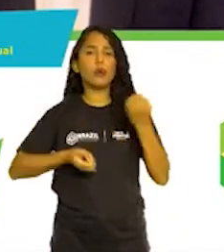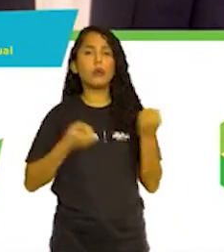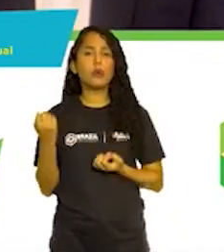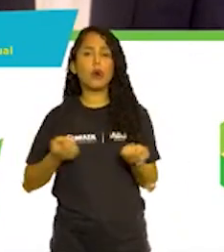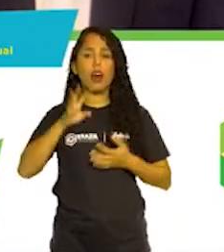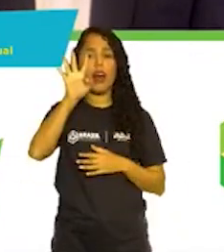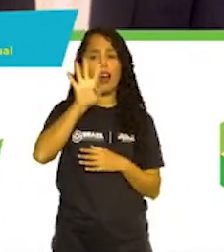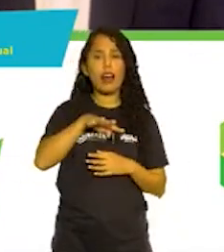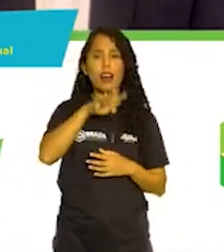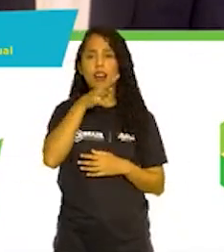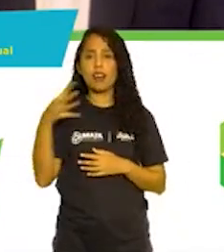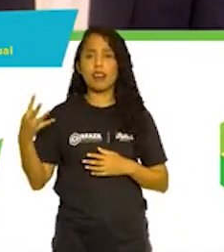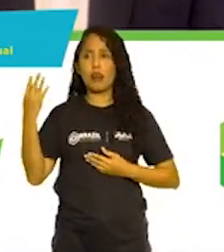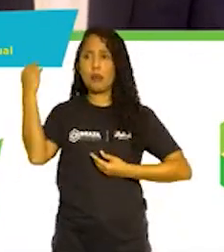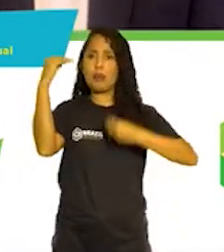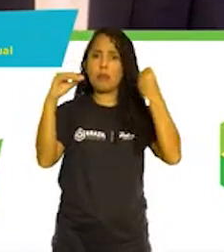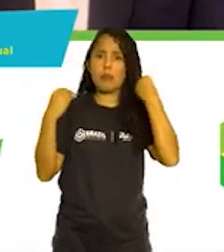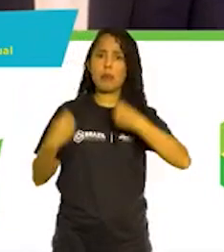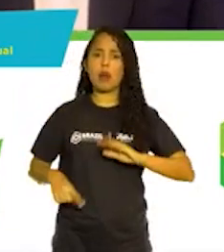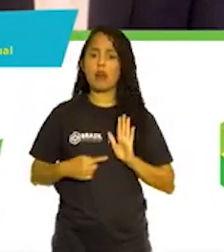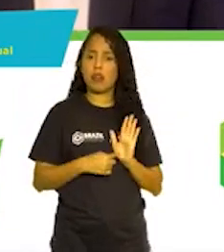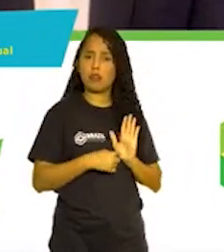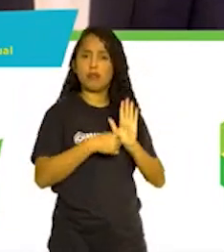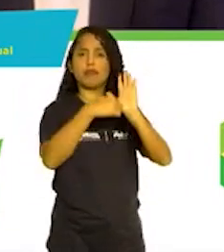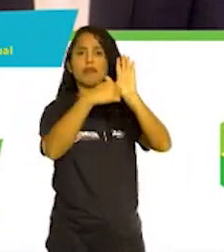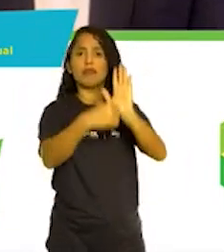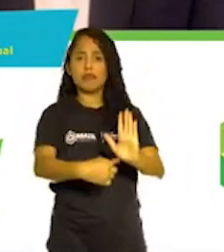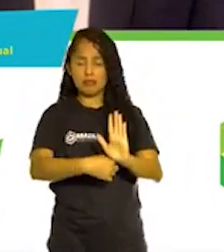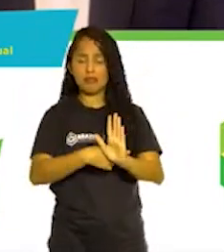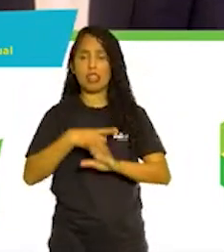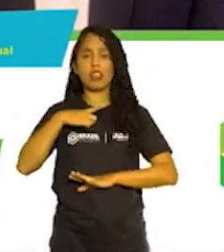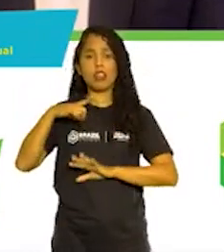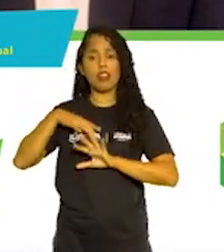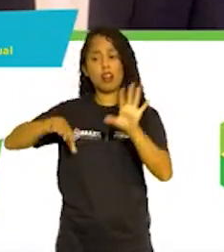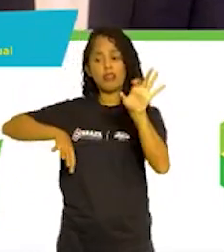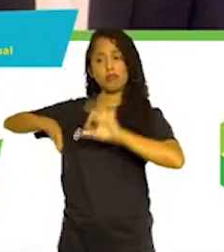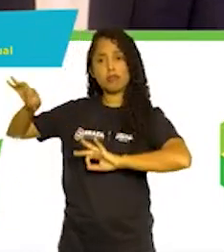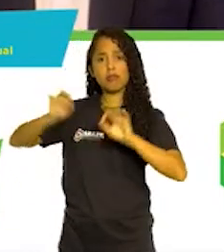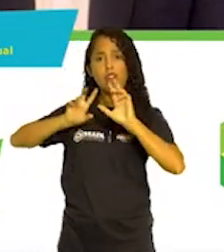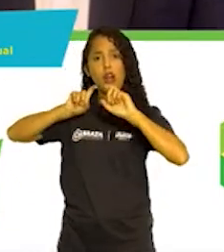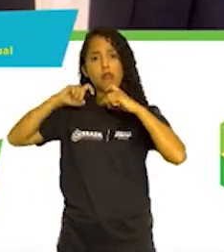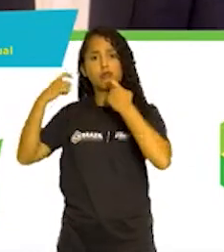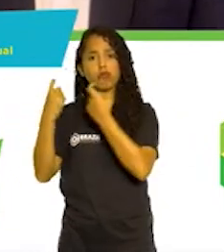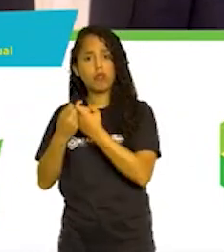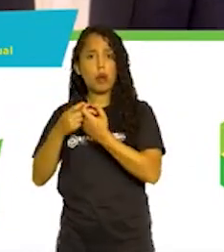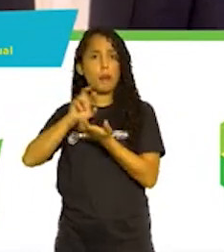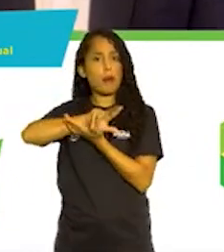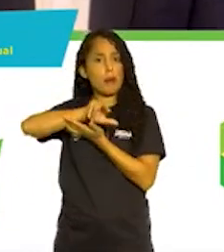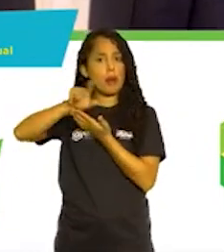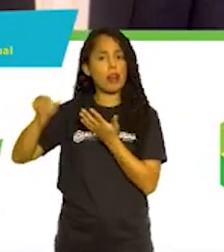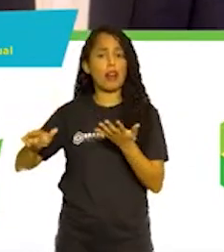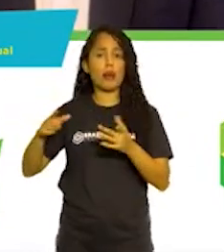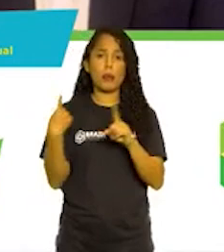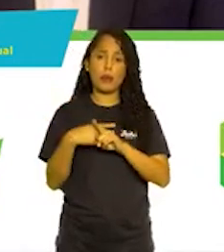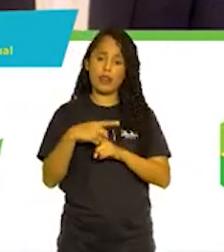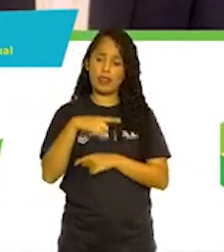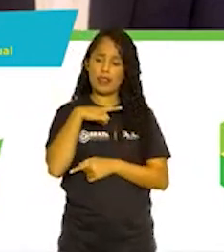absolutamente imprescindíveis para a sociedade brasileira. E eu vou citar a saúde, não só porque a gente está